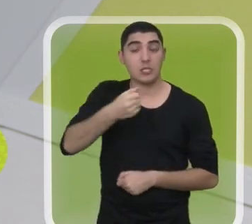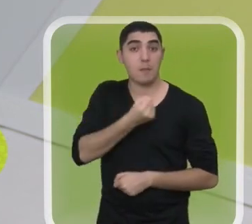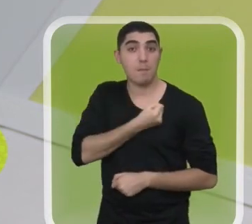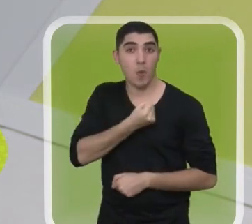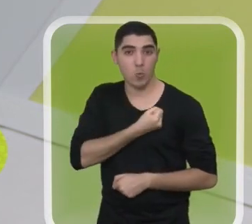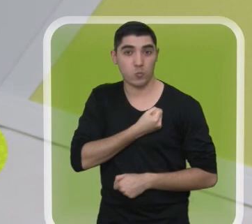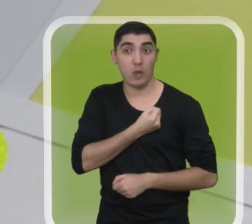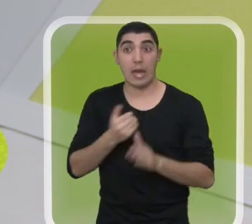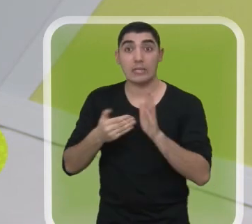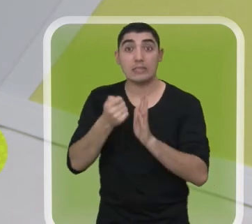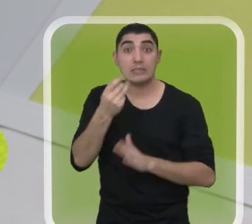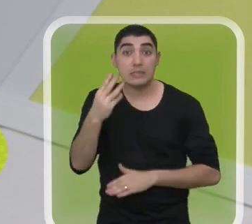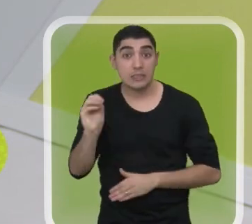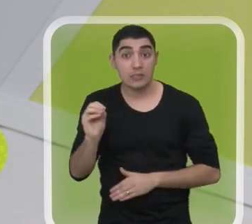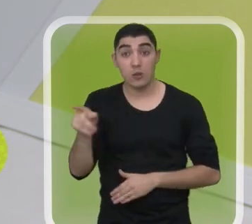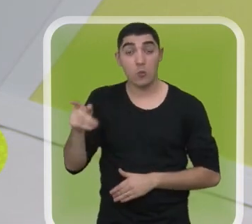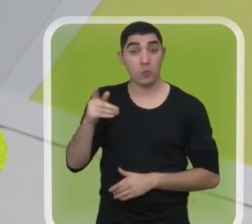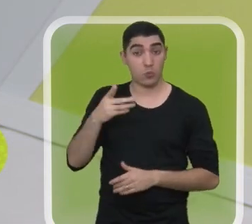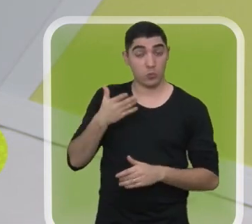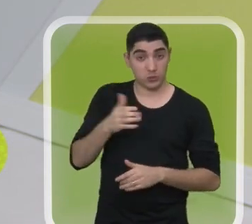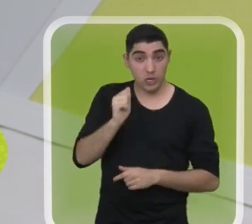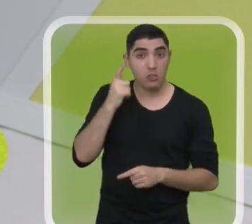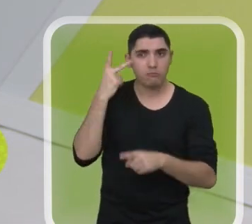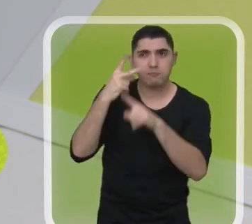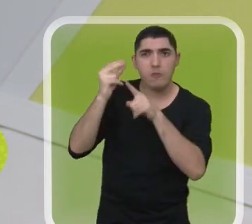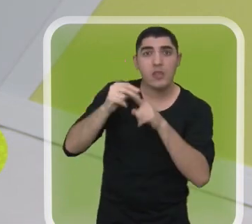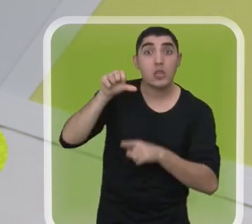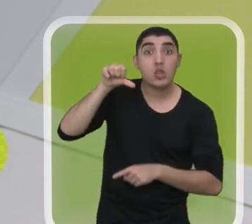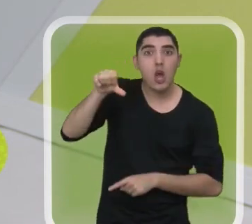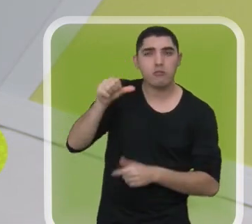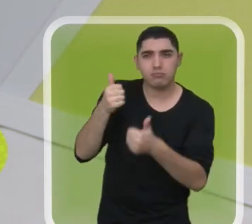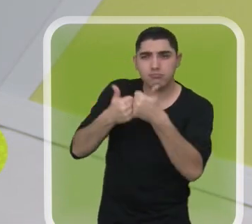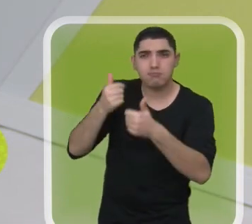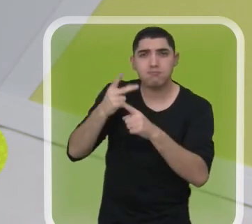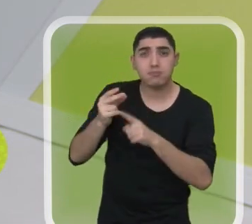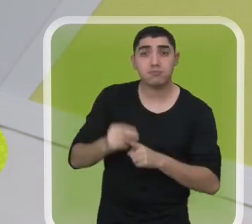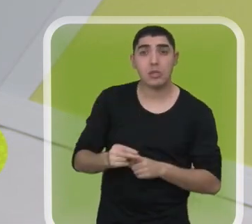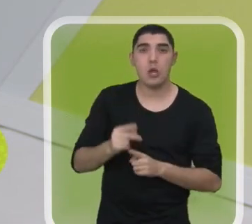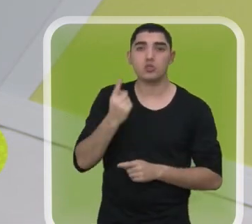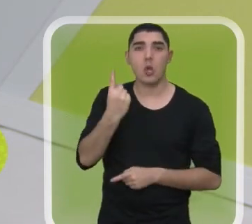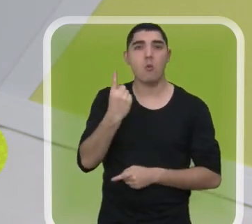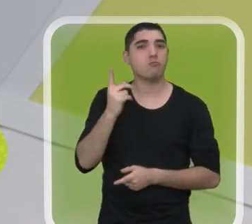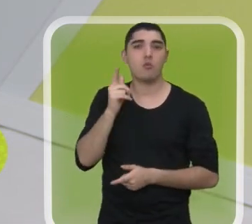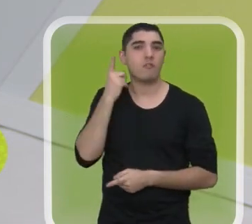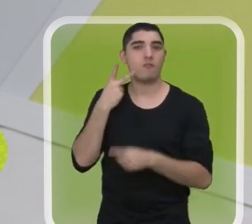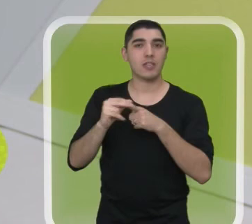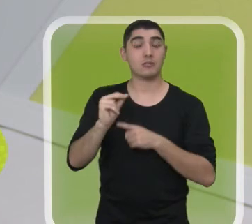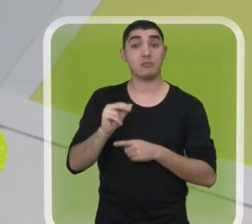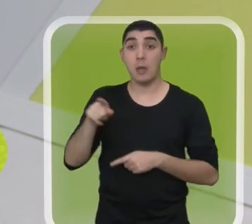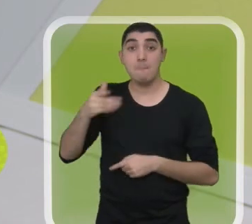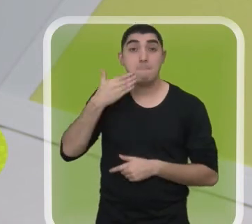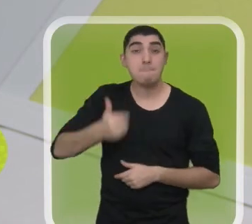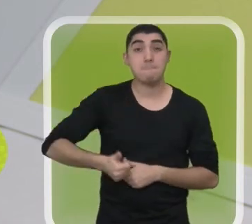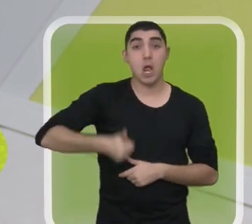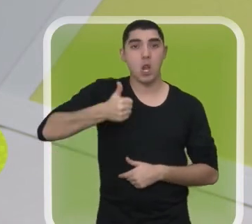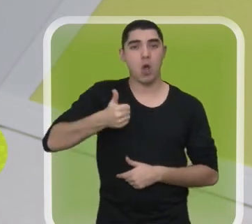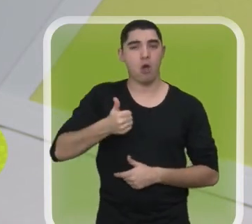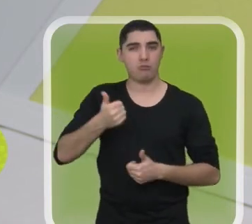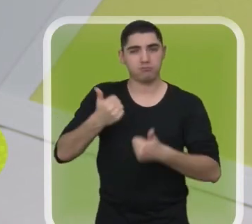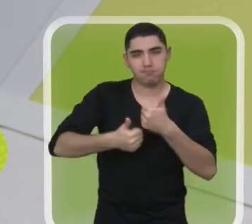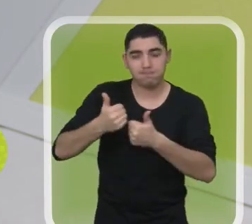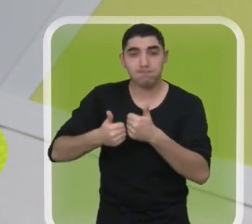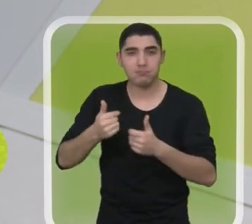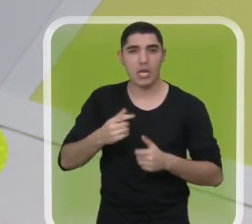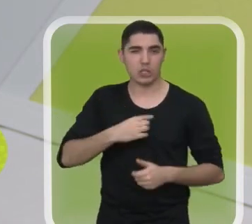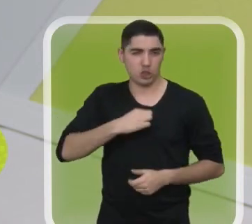seja, venceu 9 e perdeu apenas uma das 10 partidas que tinha. Foi o terceiro melhor time no geral de 70 e tantos times